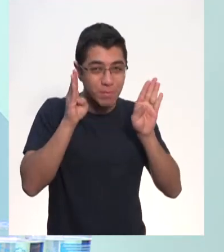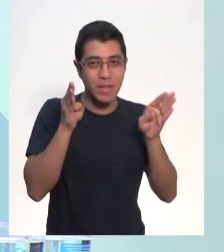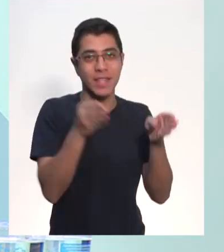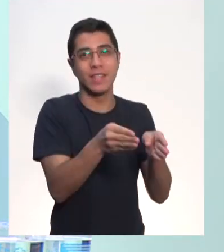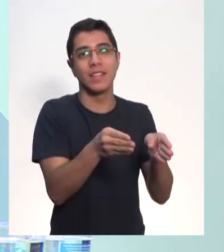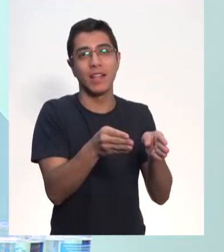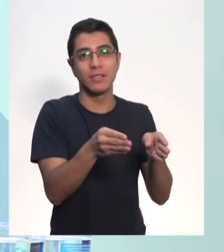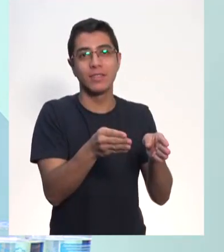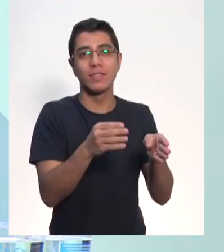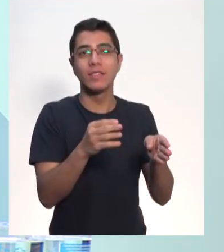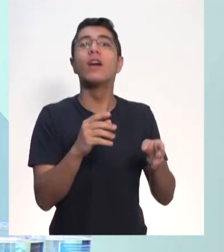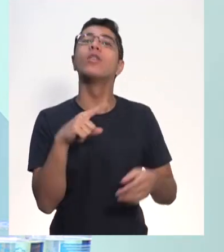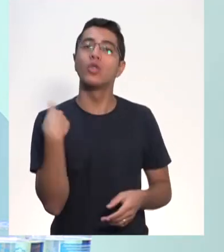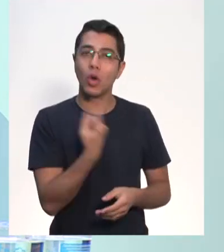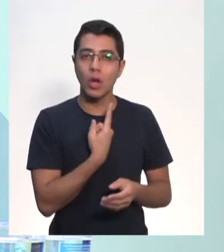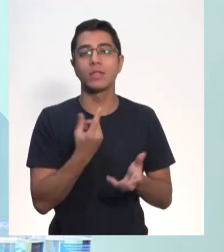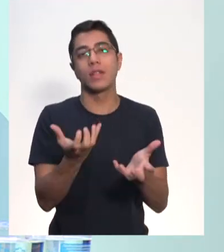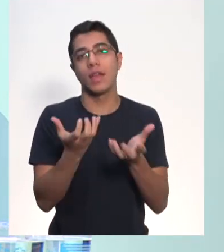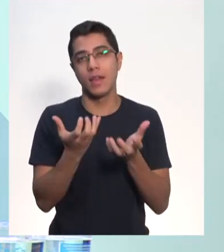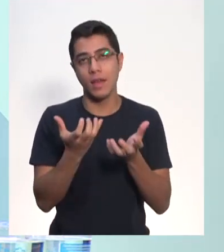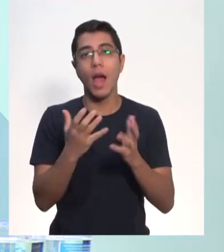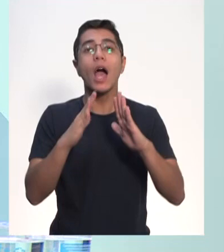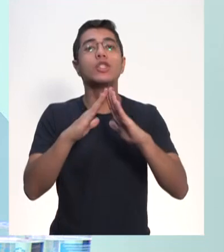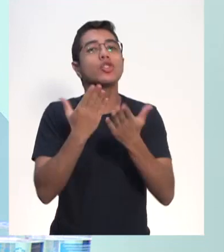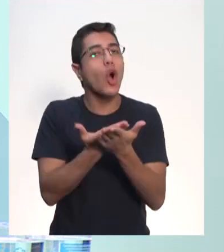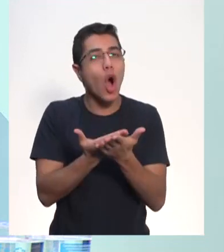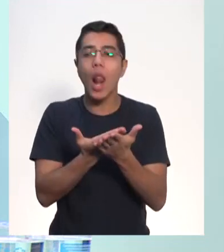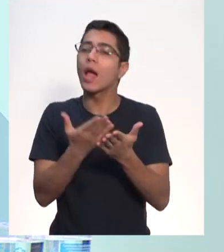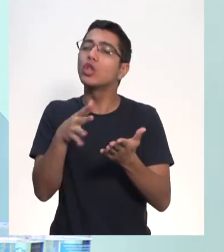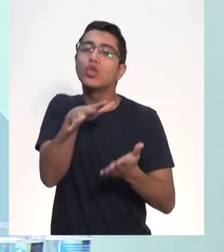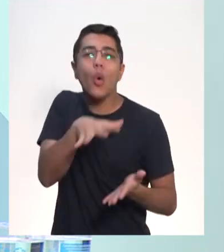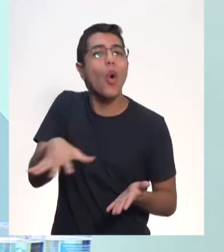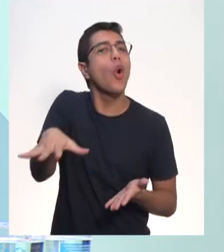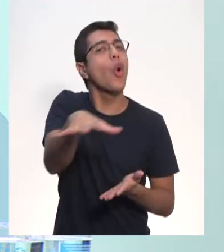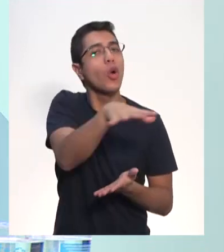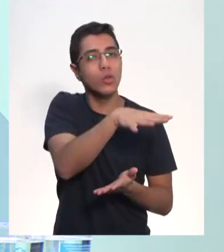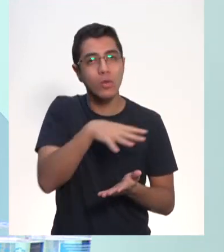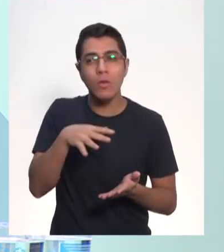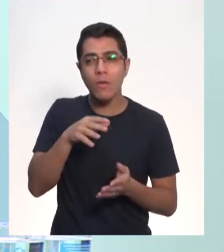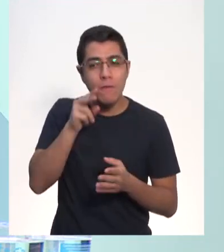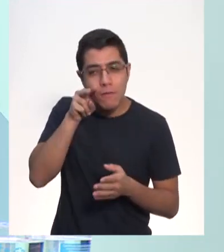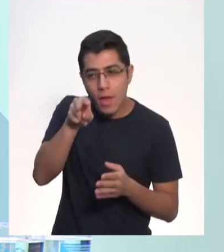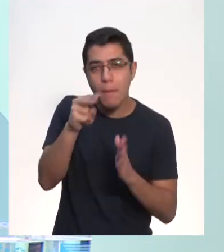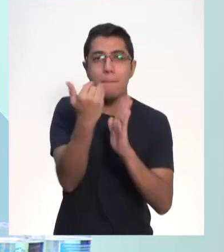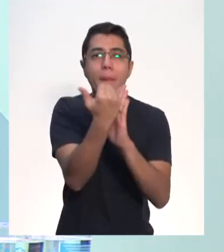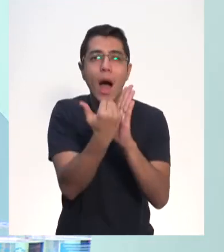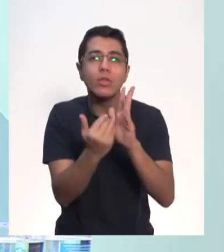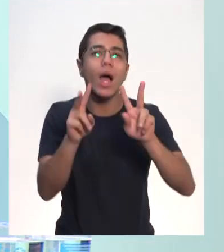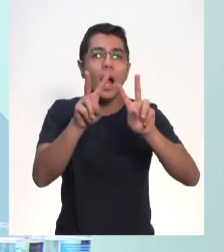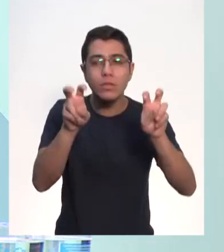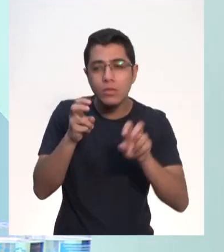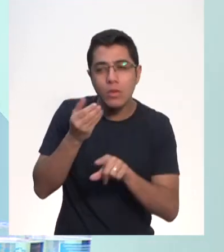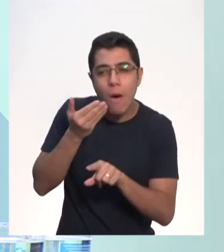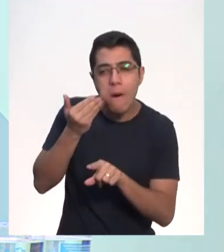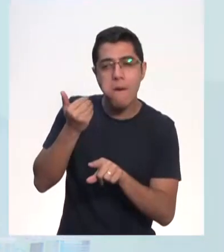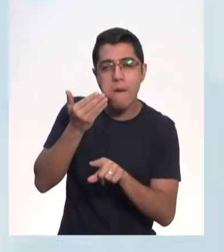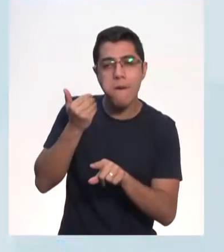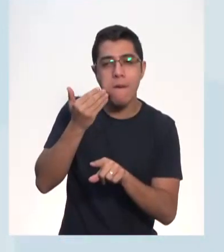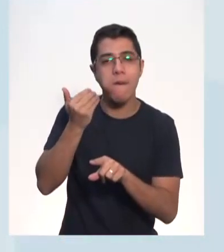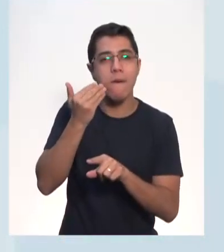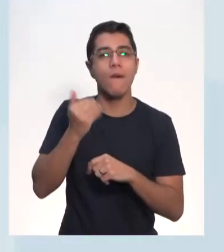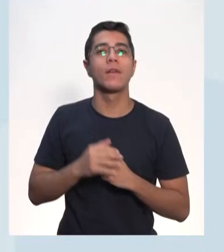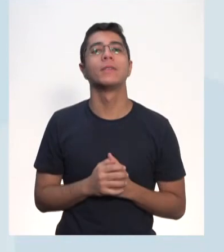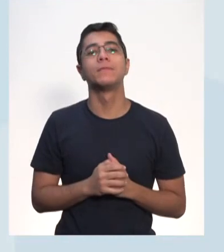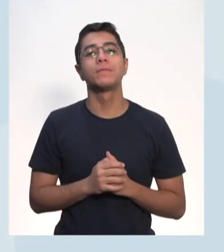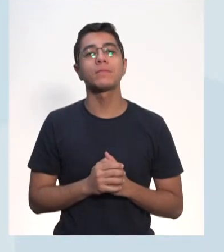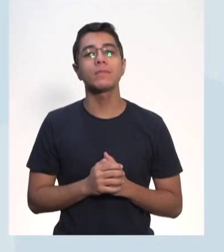que a escola como um todo se aproprie dessas questões. Nós temos também pautas das modalidades educacionais,